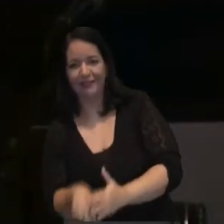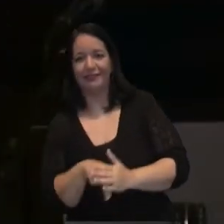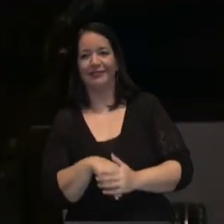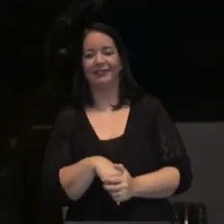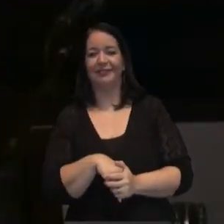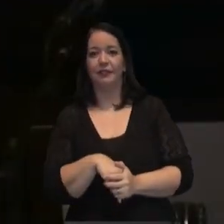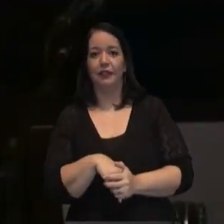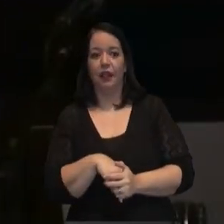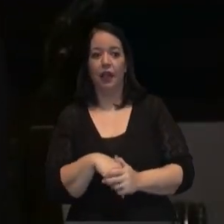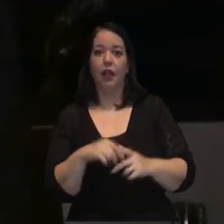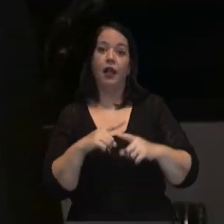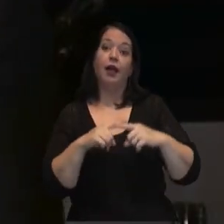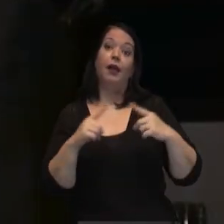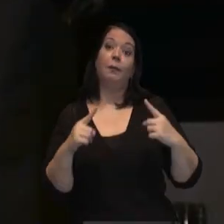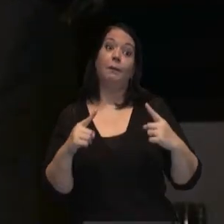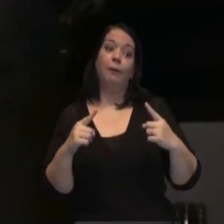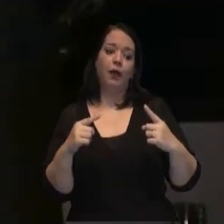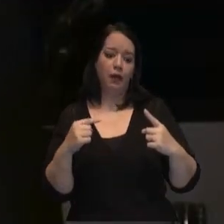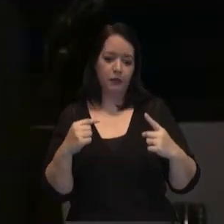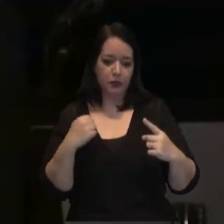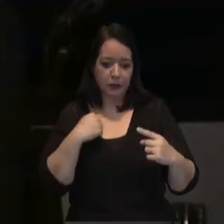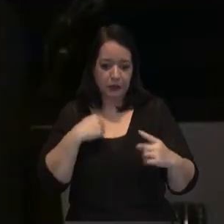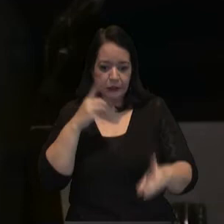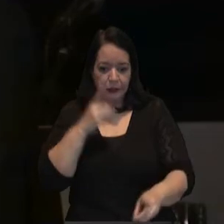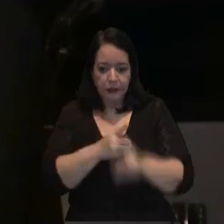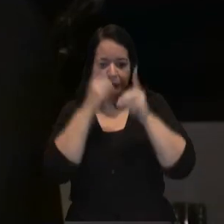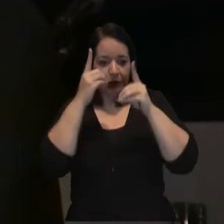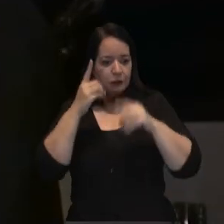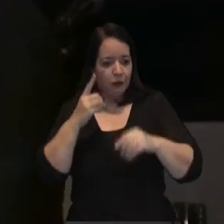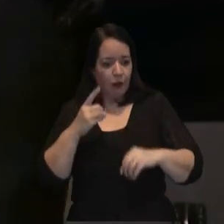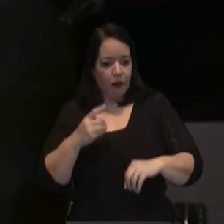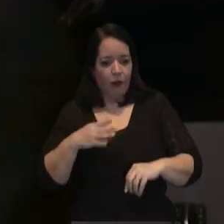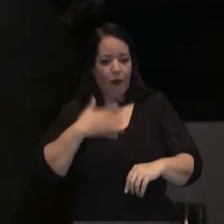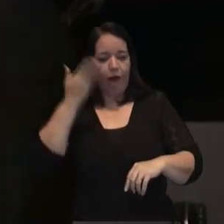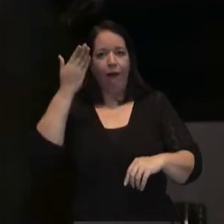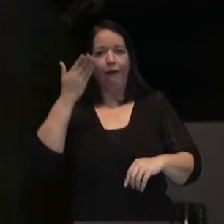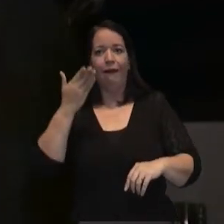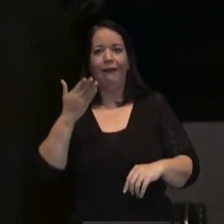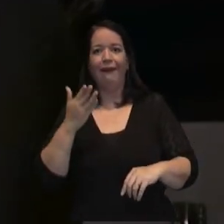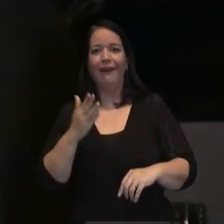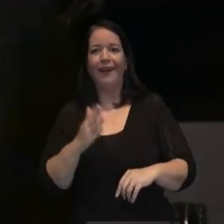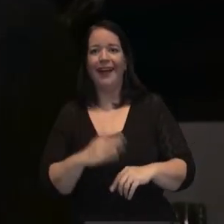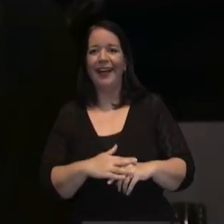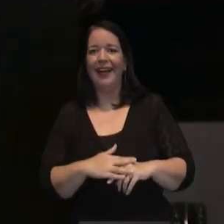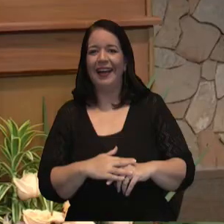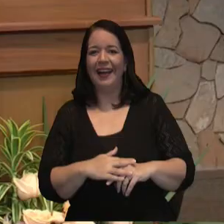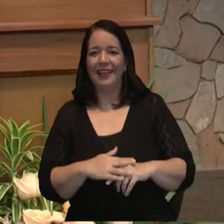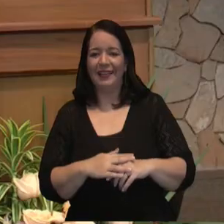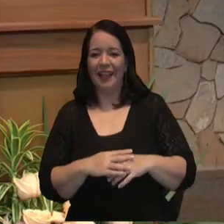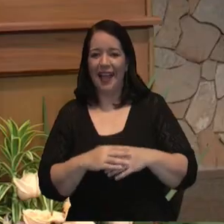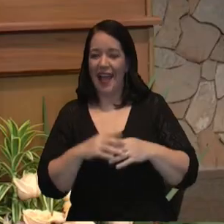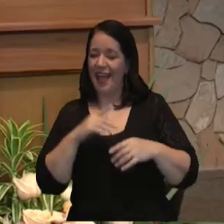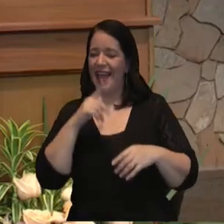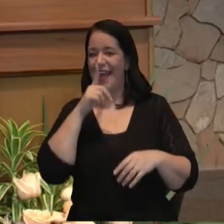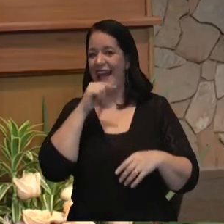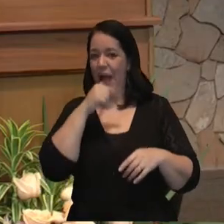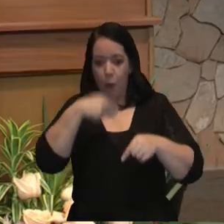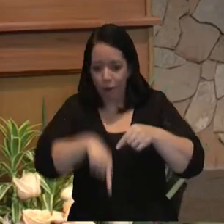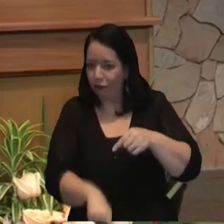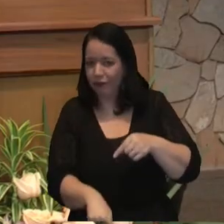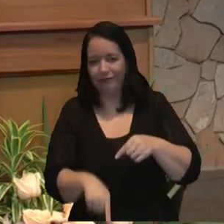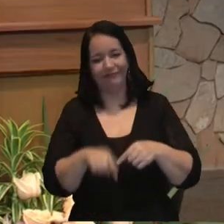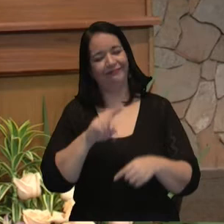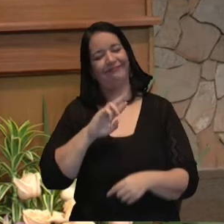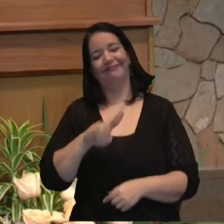a água que nós estávamos nadando, esbravejando, se desgastando, batia na nossa cintura,